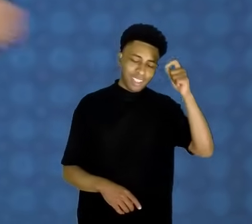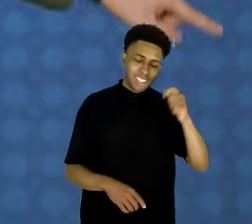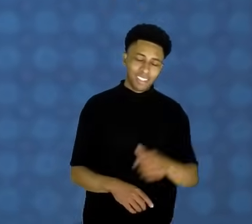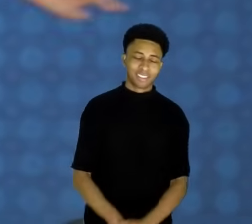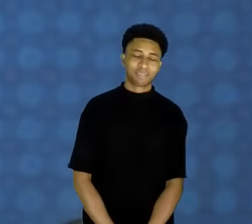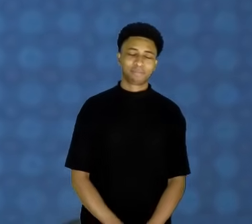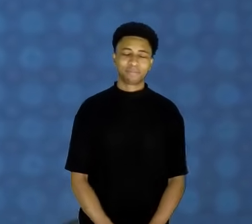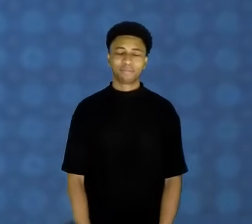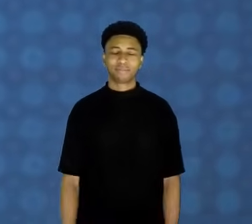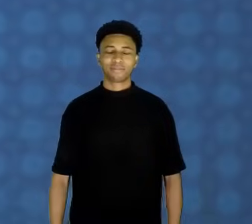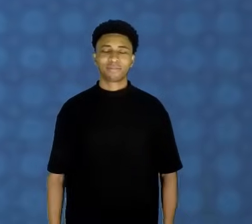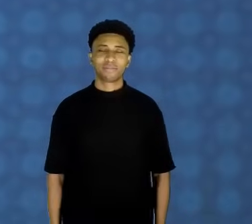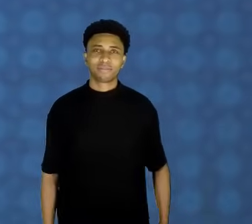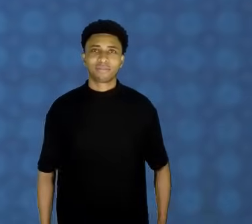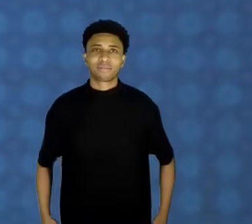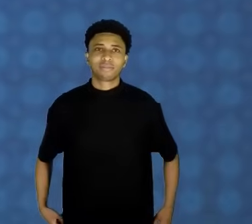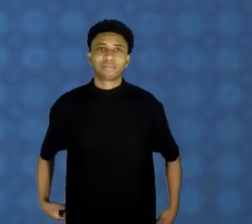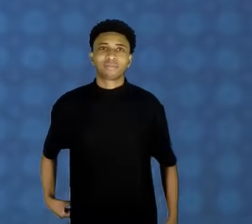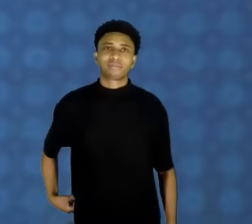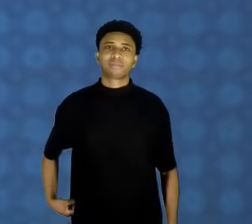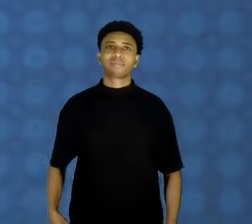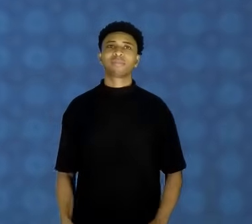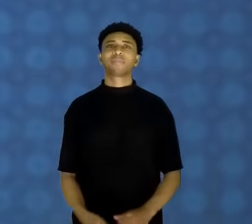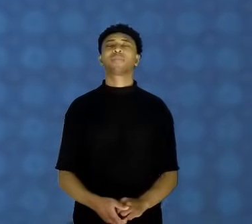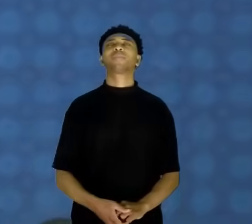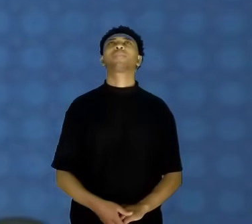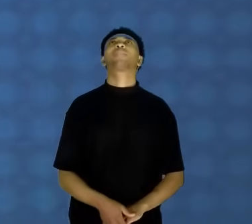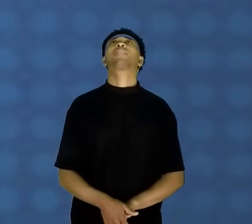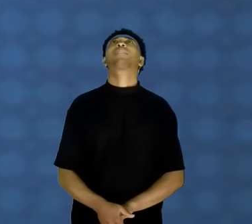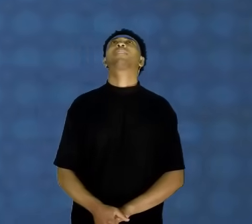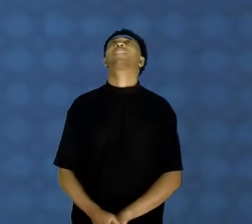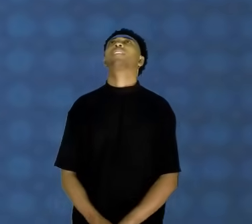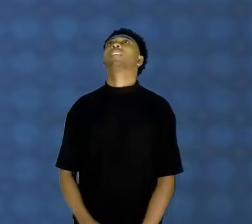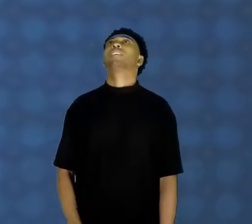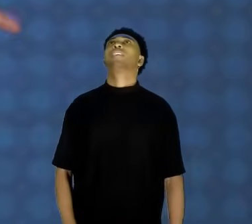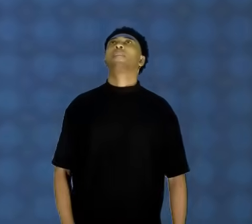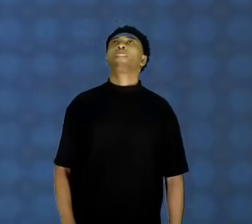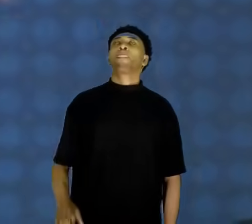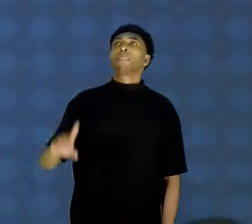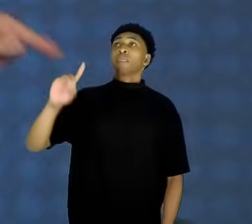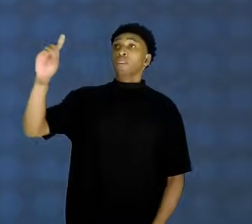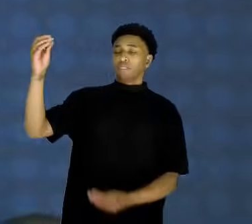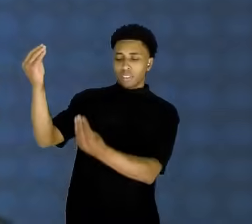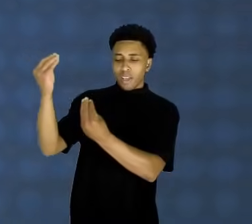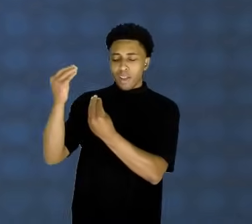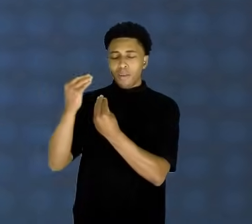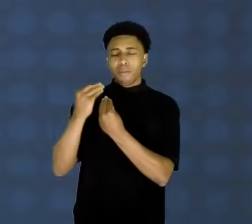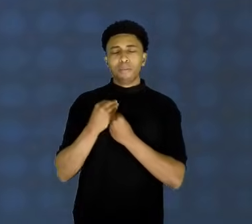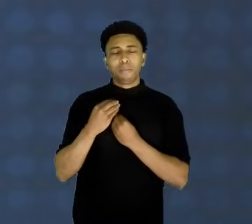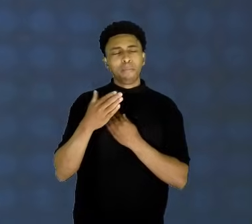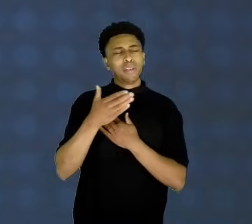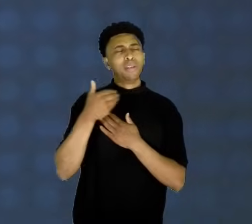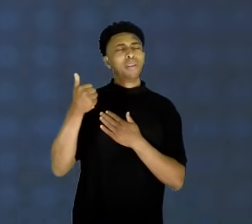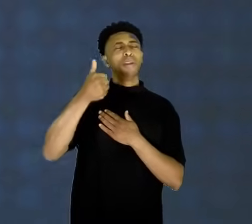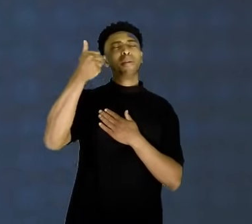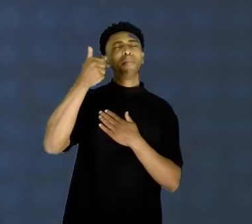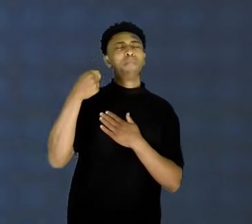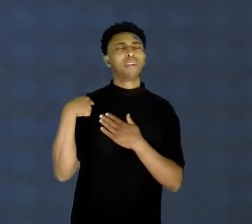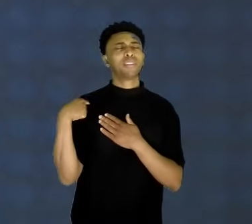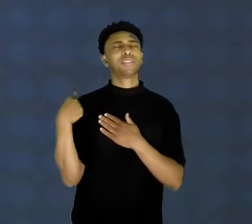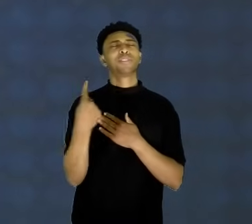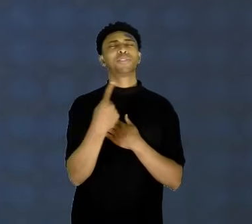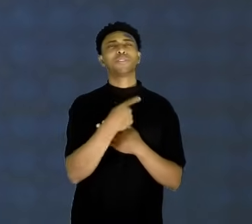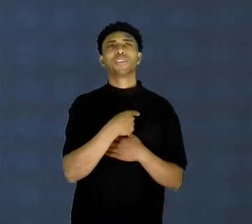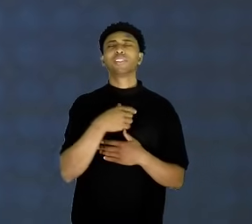da Babilônia mata, mas aquilo que cai do trono de Deus levanta. Deus vai te dar uma fé, meu irmão. Você nunca creu como